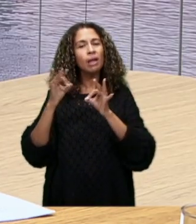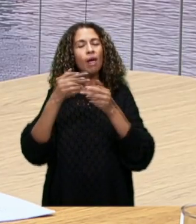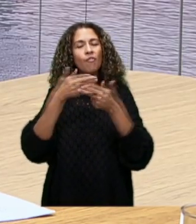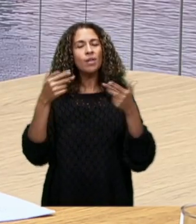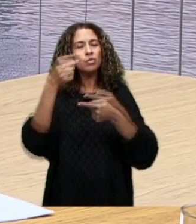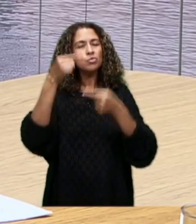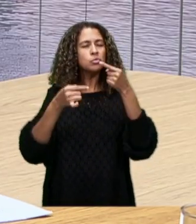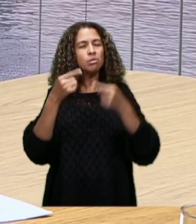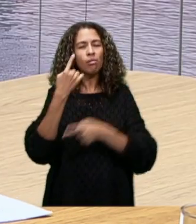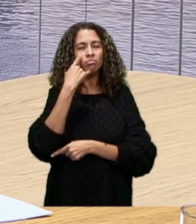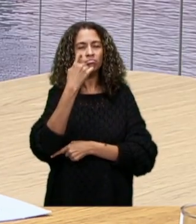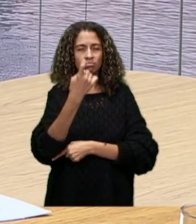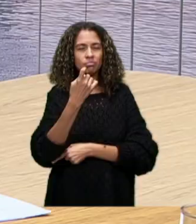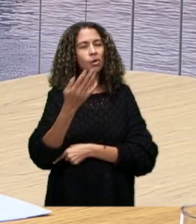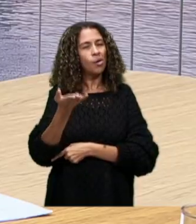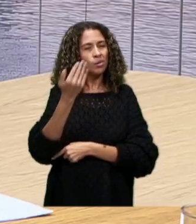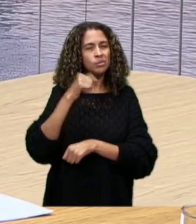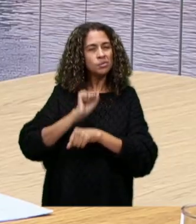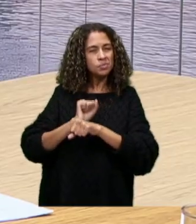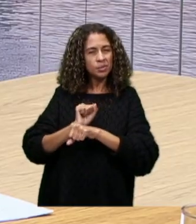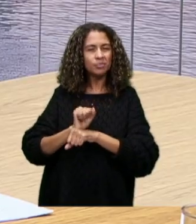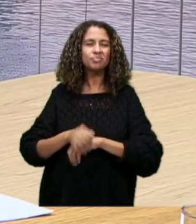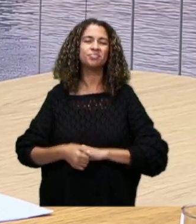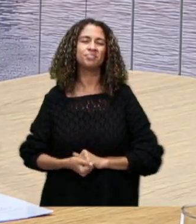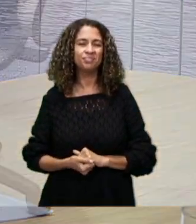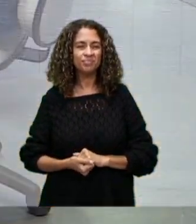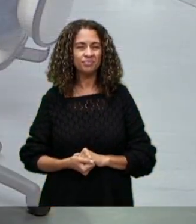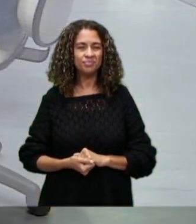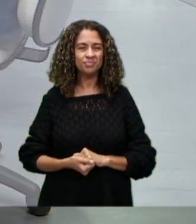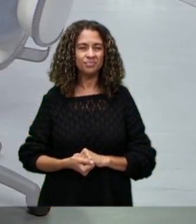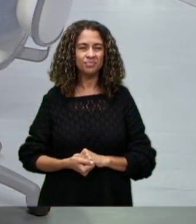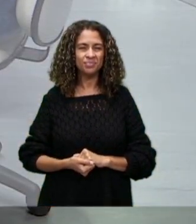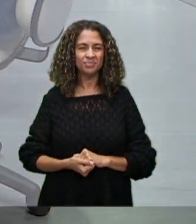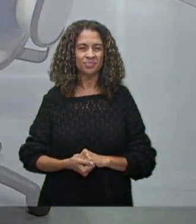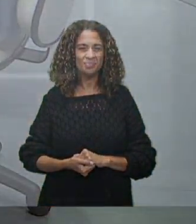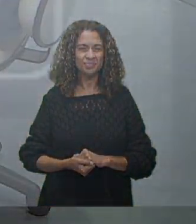discussões interessantes que vão acontecer. Só um minuto, a gente já volta.